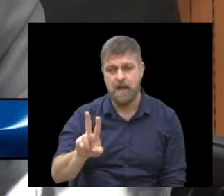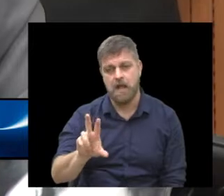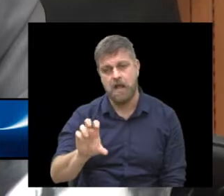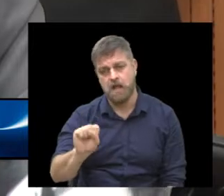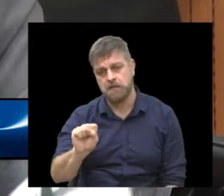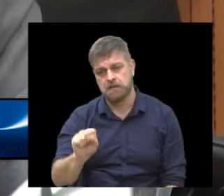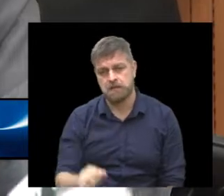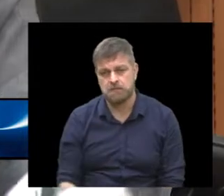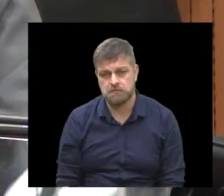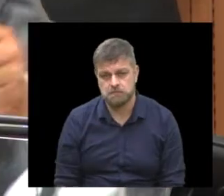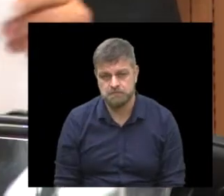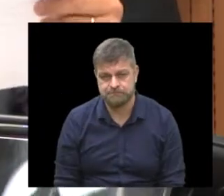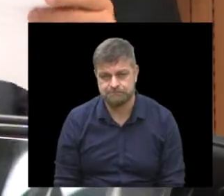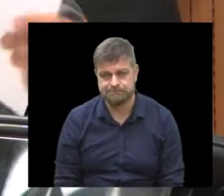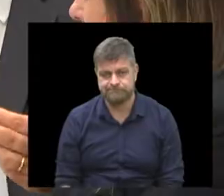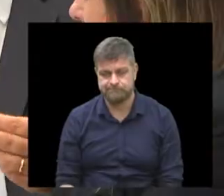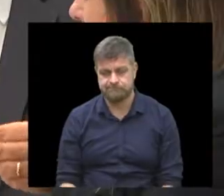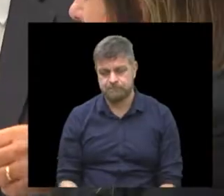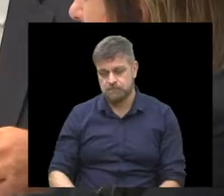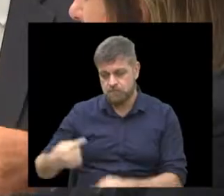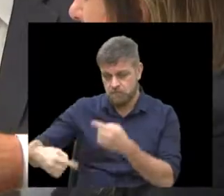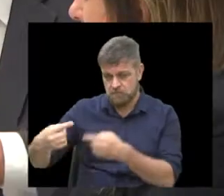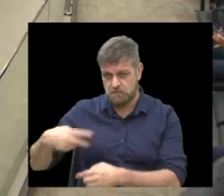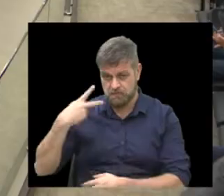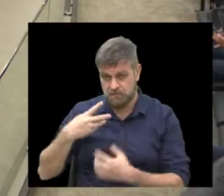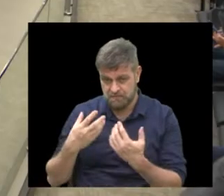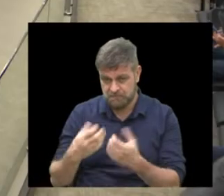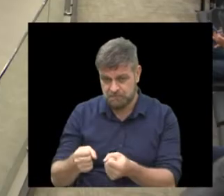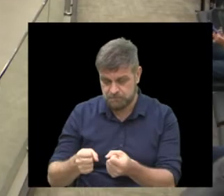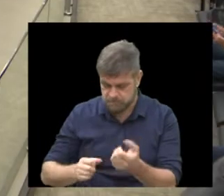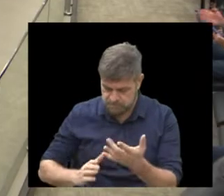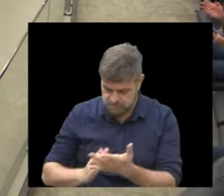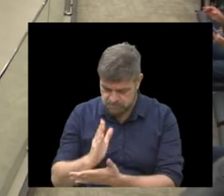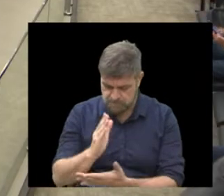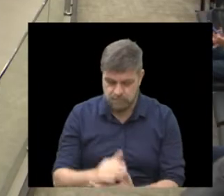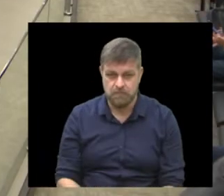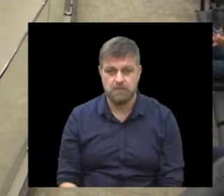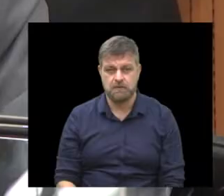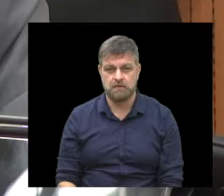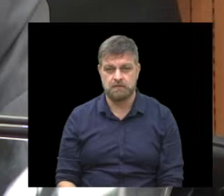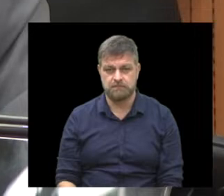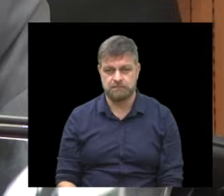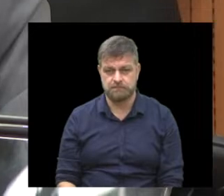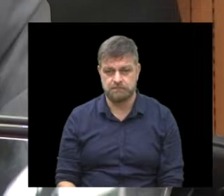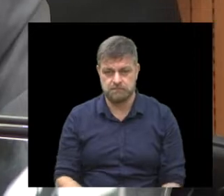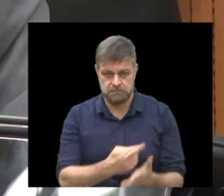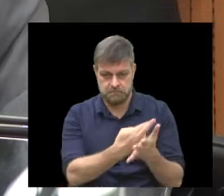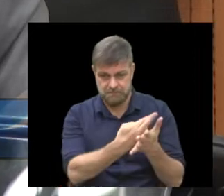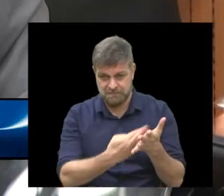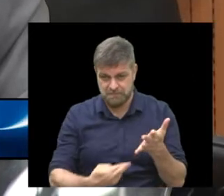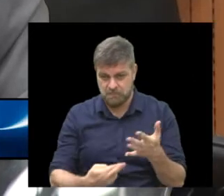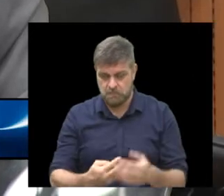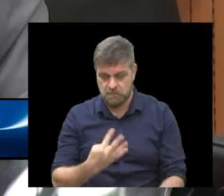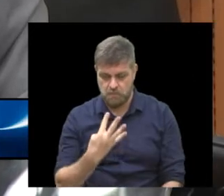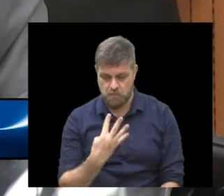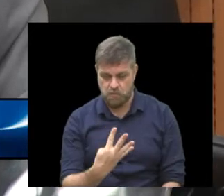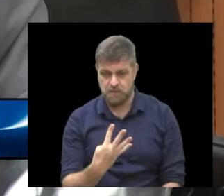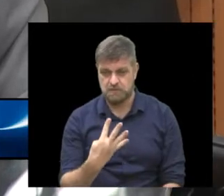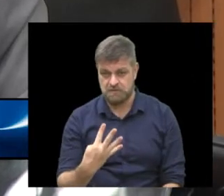Silva Araújo. Em discussão, vereadores favoráveis permaneçam como estão. Aprovado. Senhor presidente, requerimento